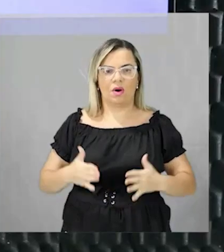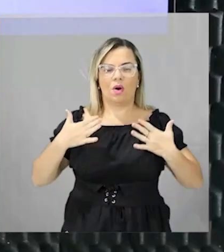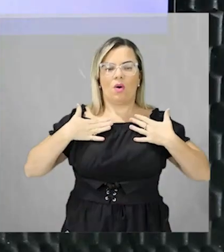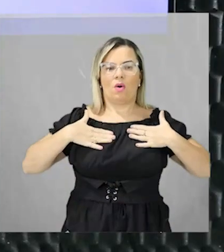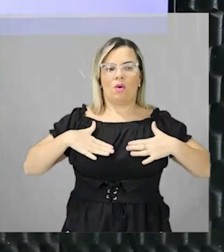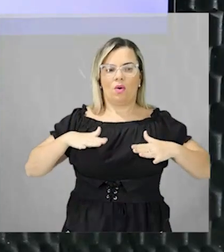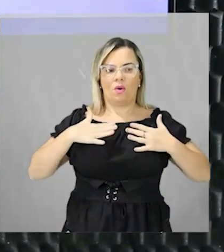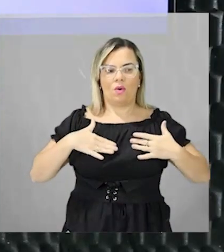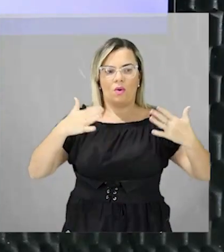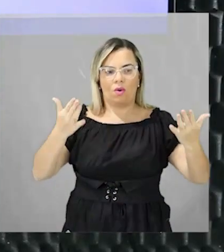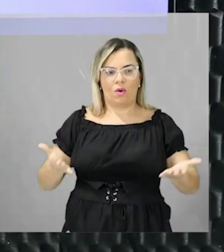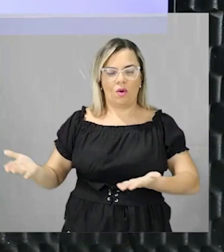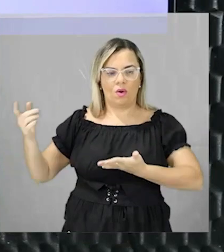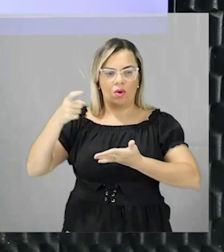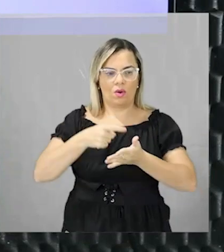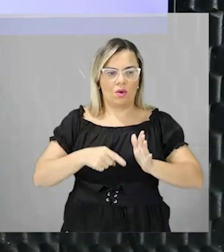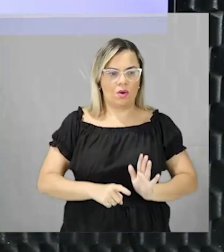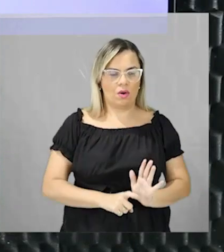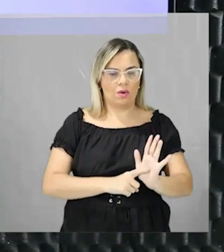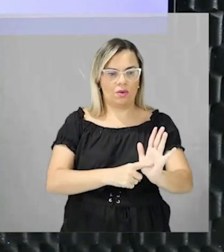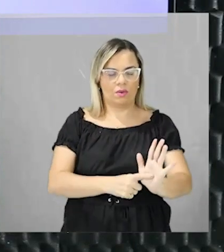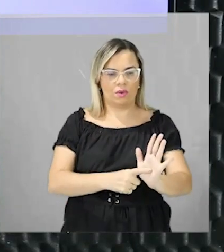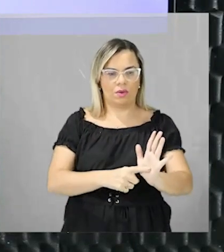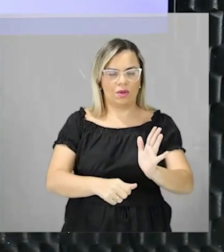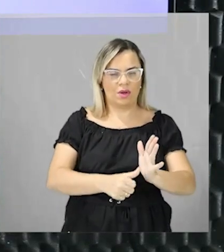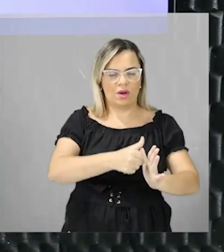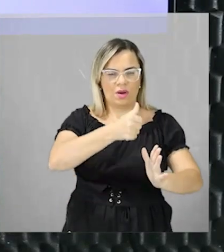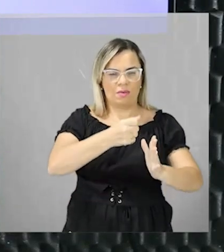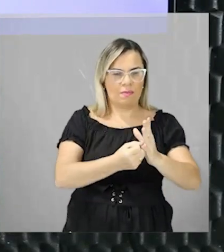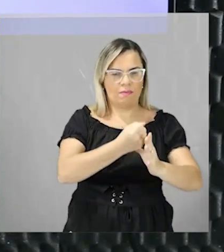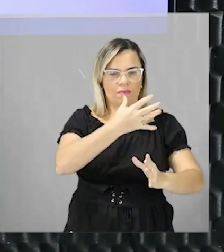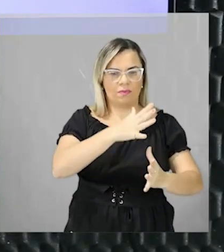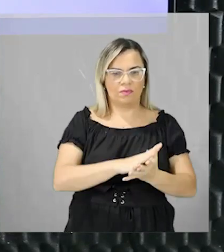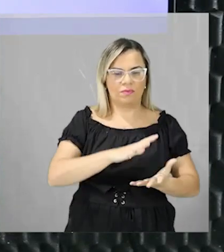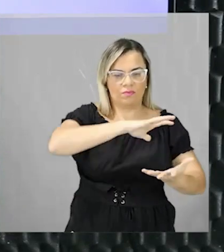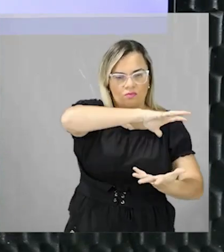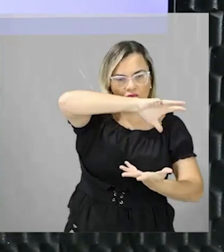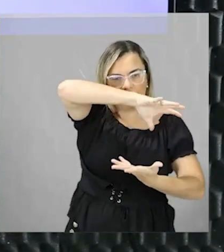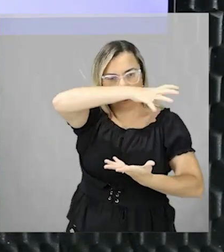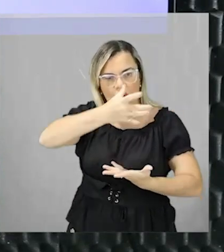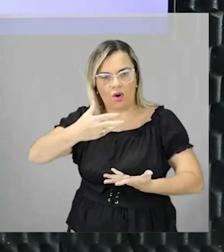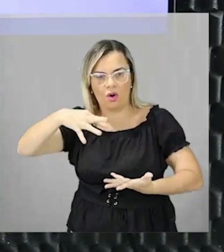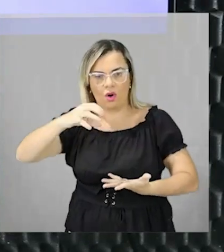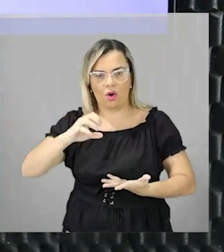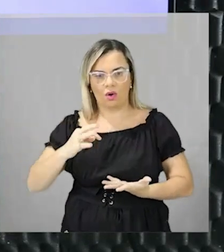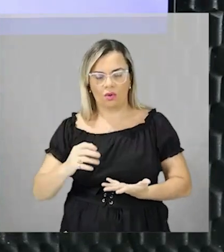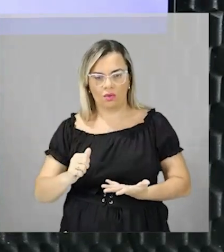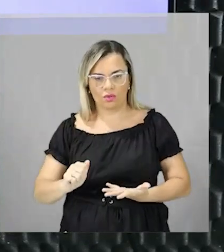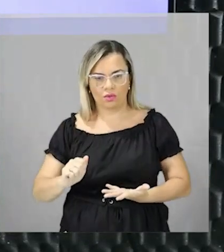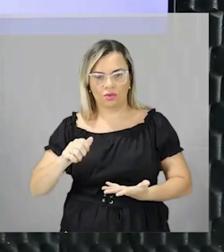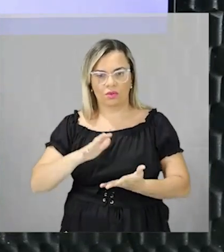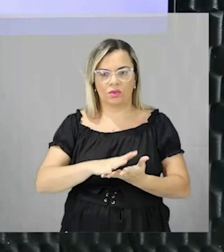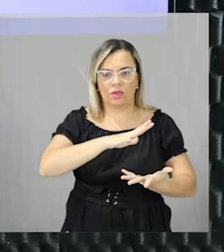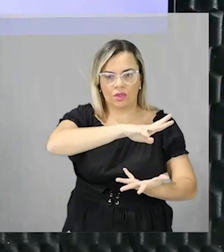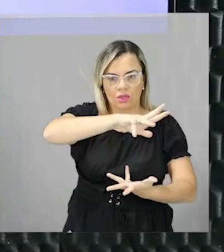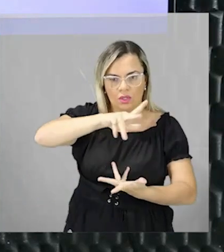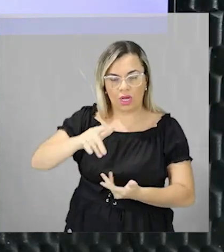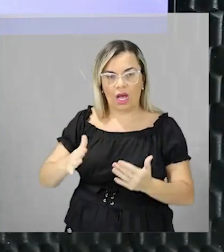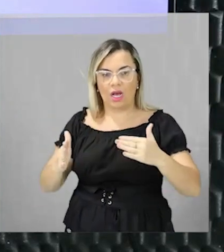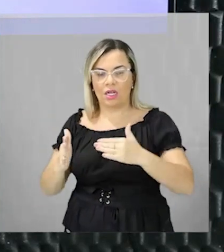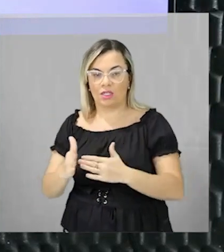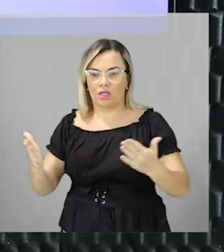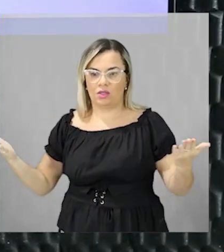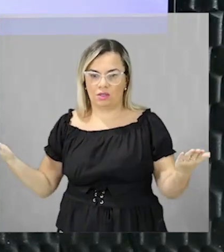calma, olha o que o texto te diz. Desde os primórdios da formação da crosta terrestre até os dias